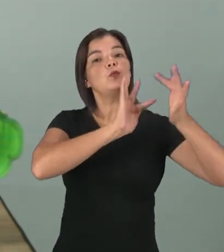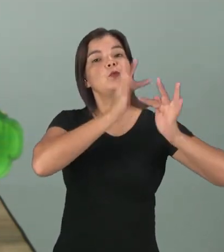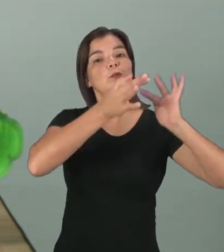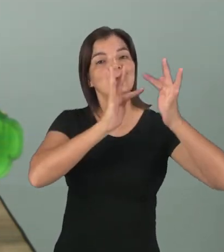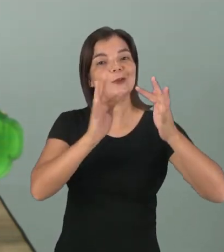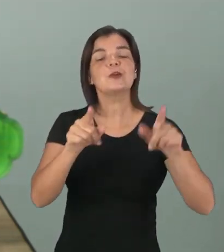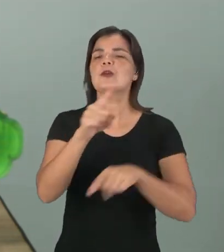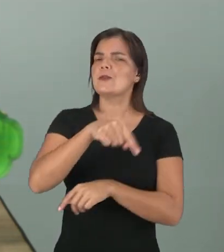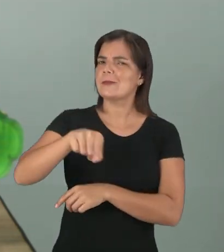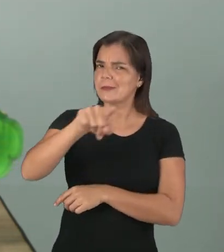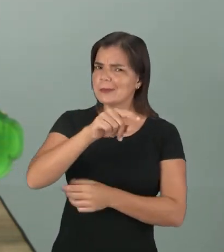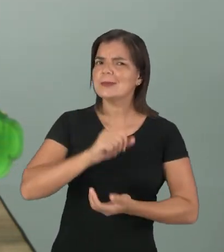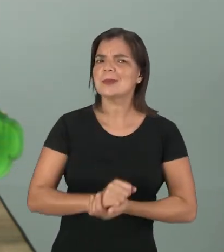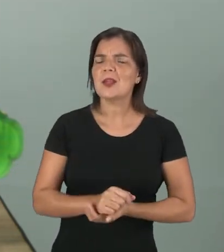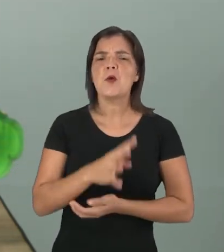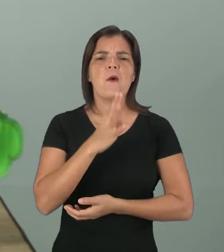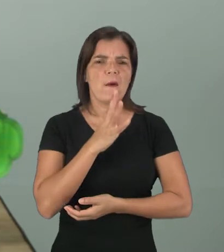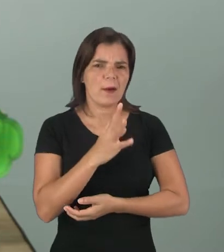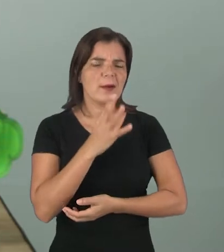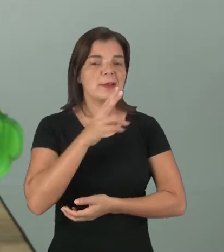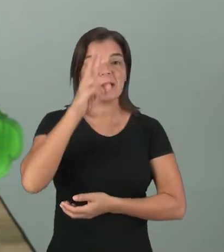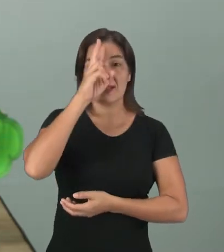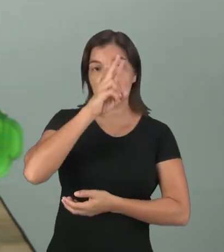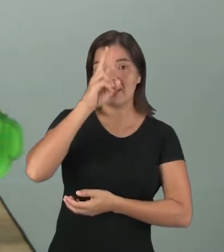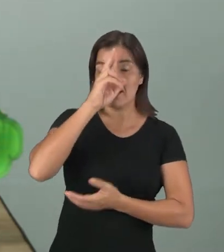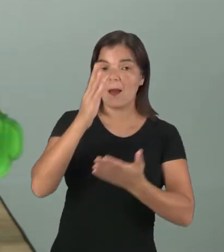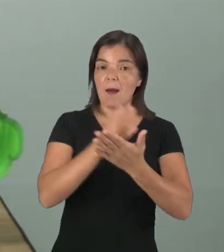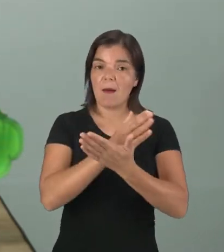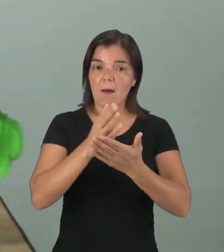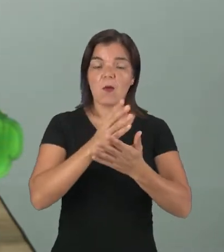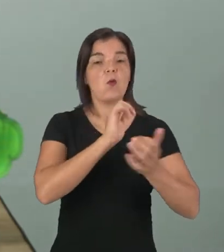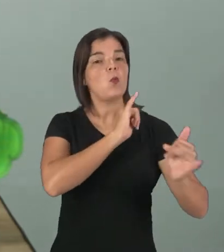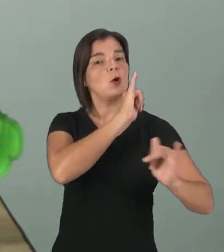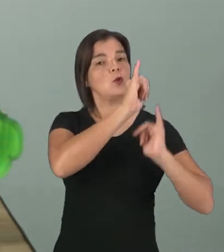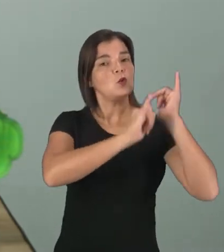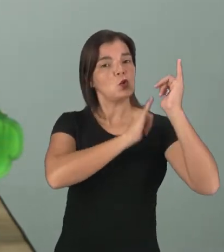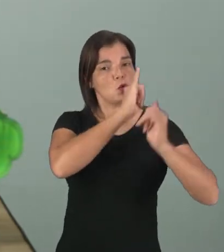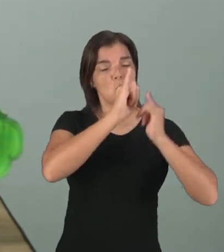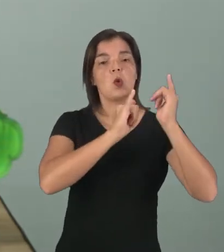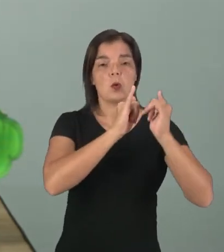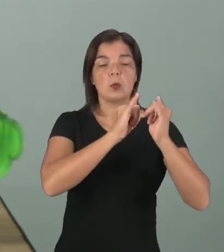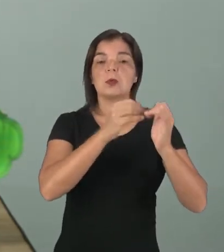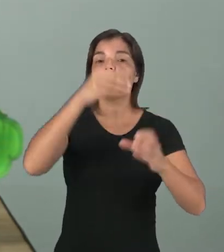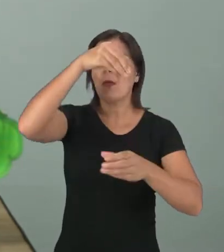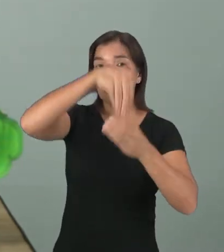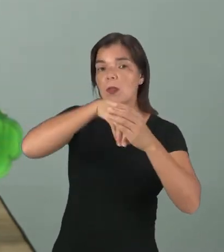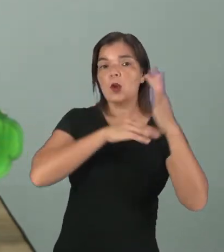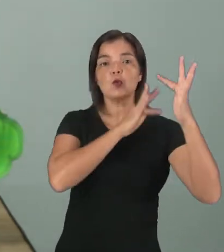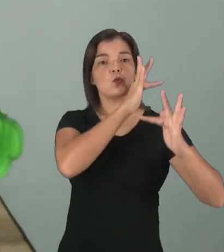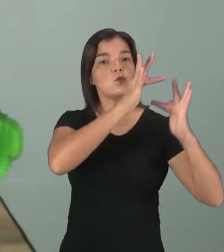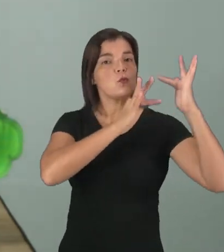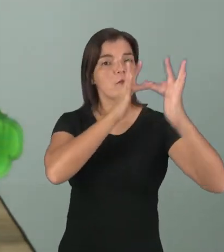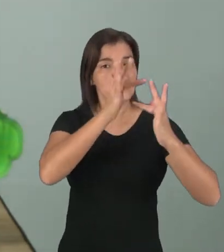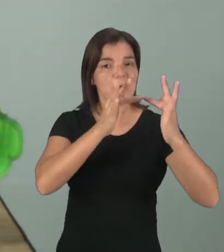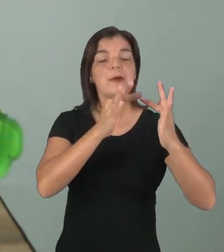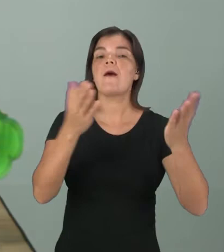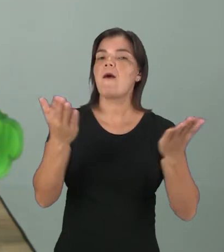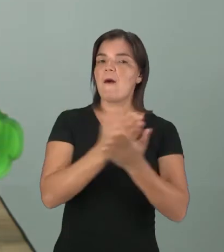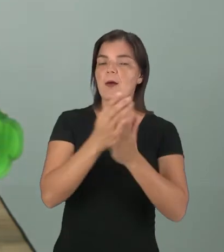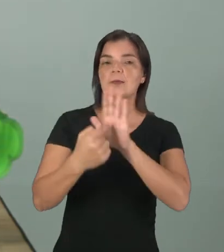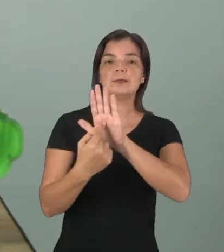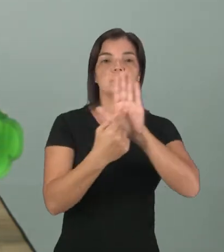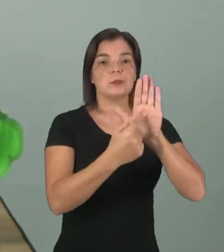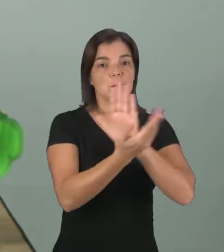brasileiro. E você? Você consegue lembrar algumas lendas que compõem o nosso folclore? Eu trouxe aqui